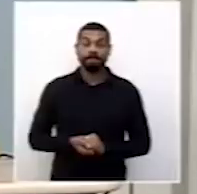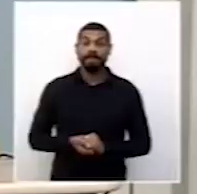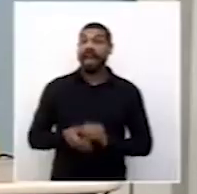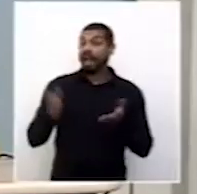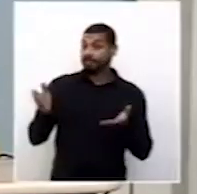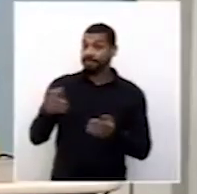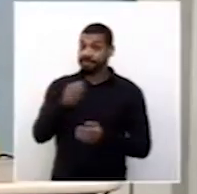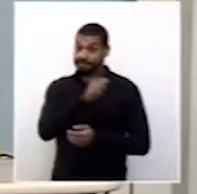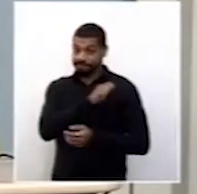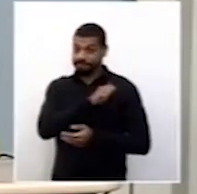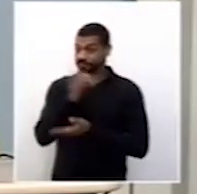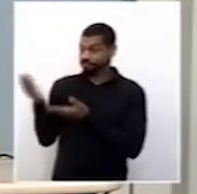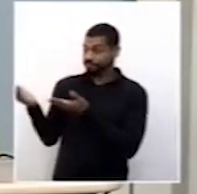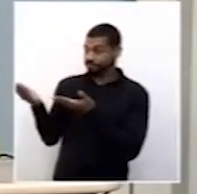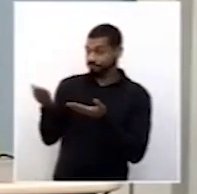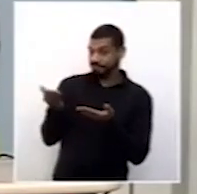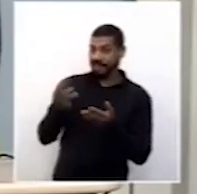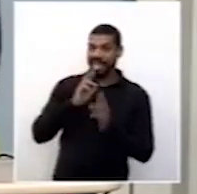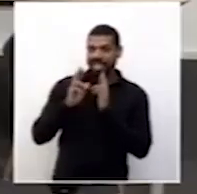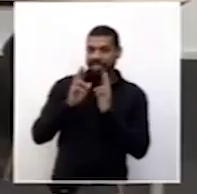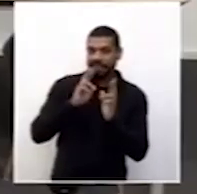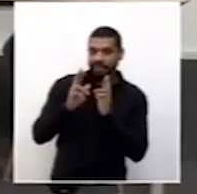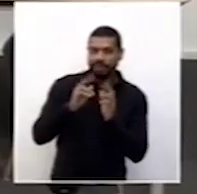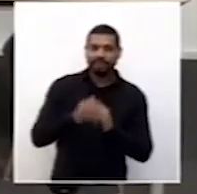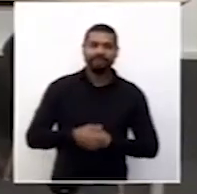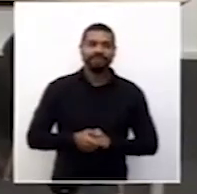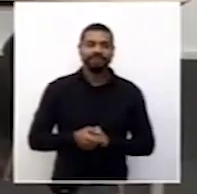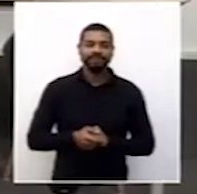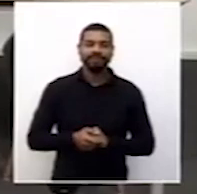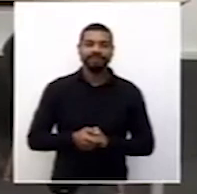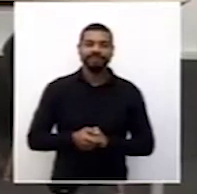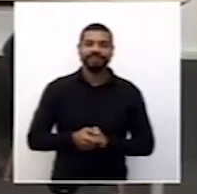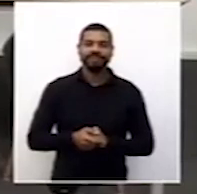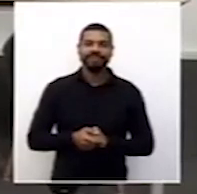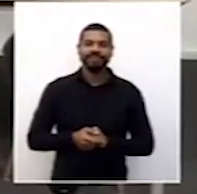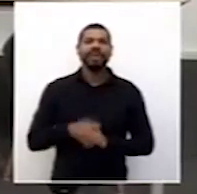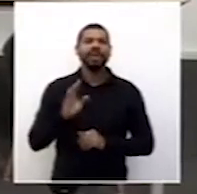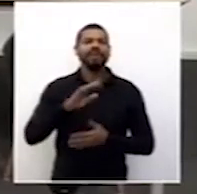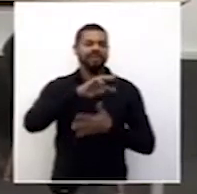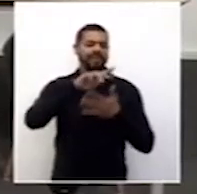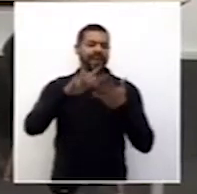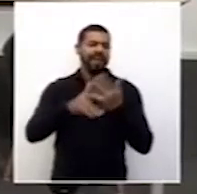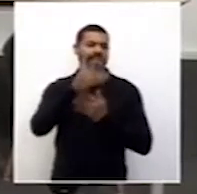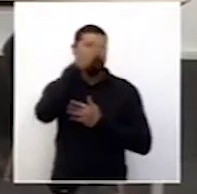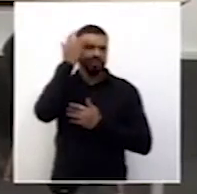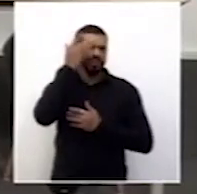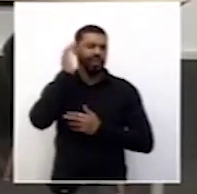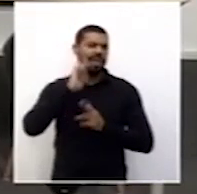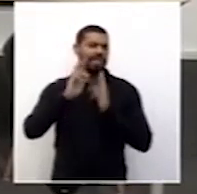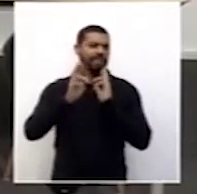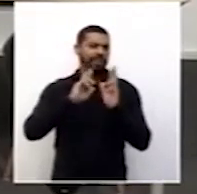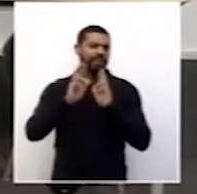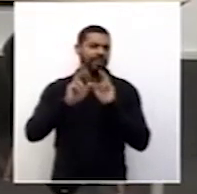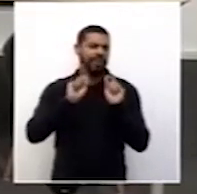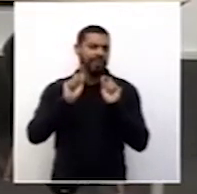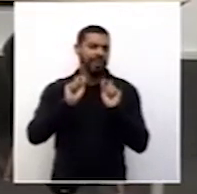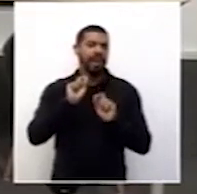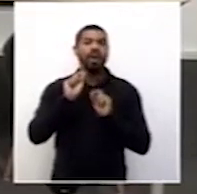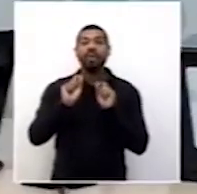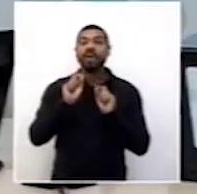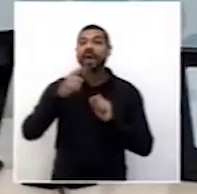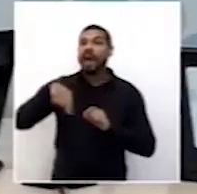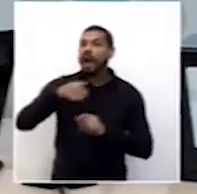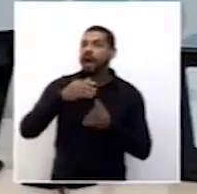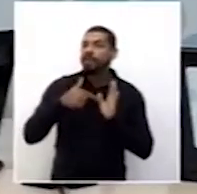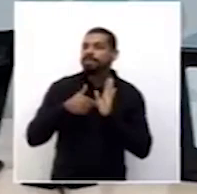A Juliana vai ler as respostas de vocês. Vamos lá, gente. Muitos falaram que sim, tá? Mas eu queria